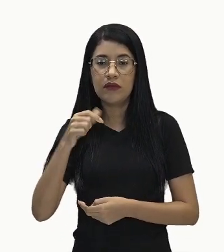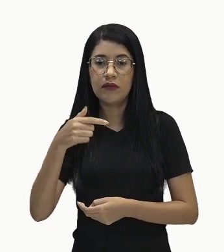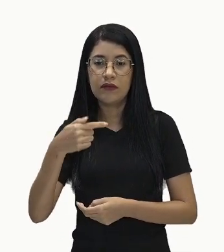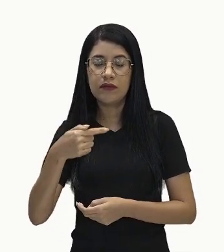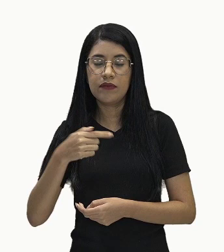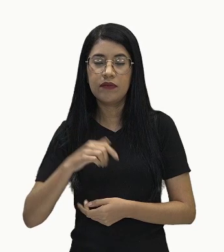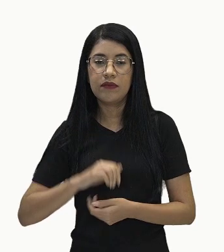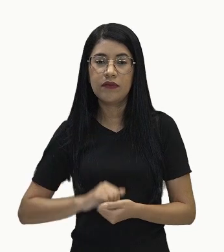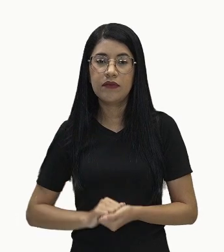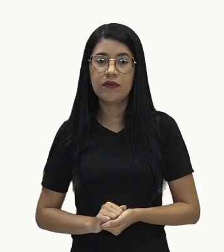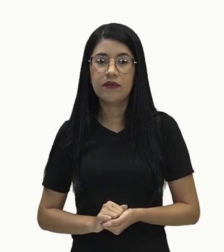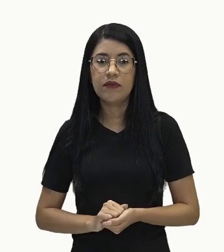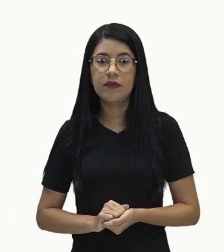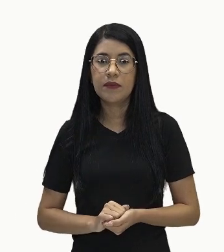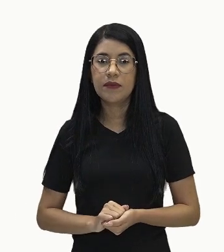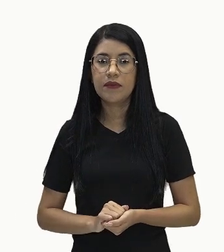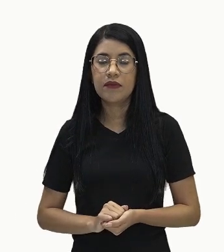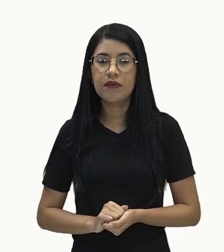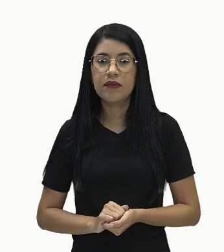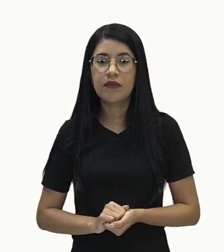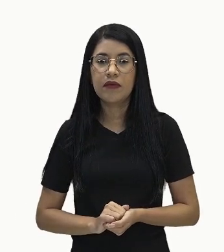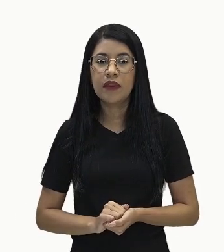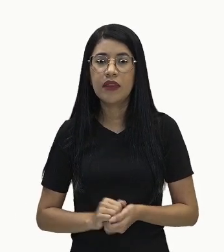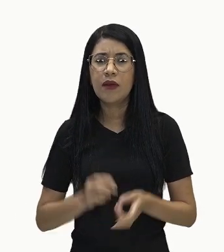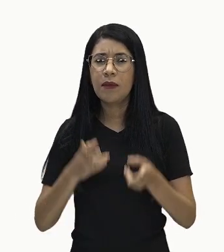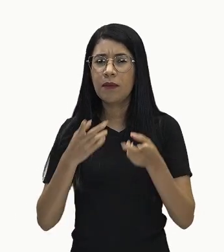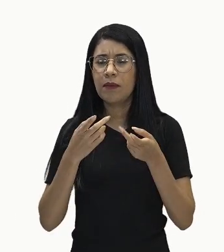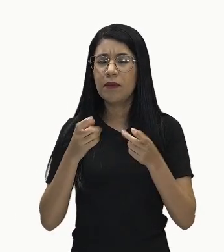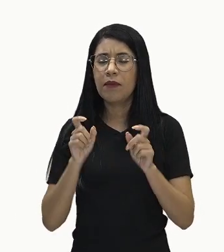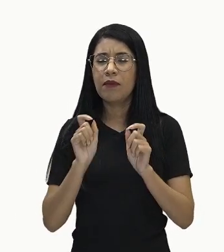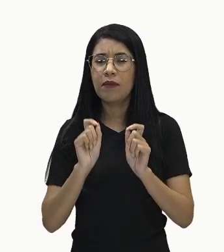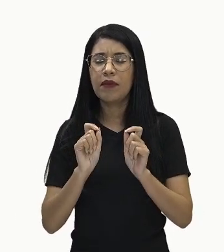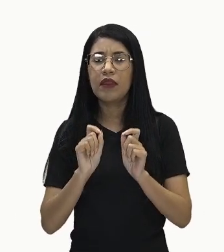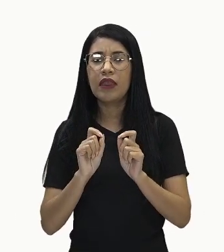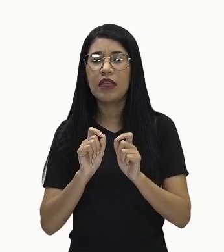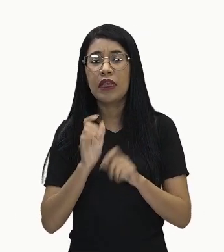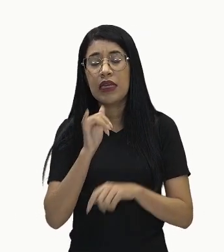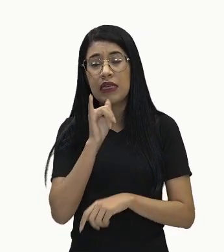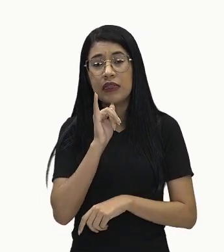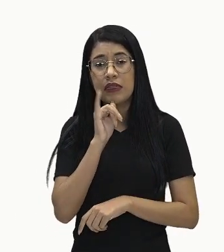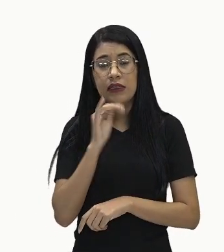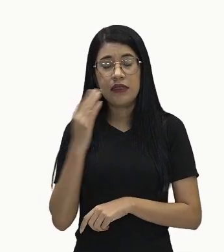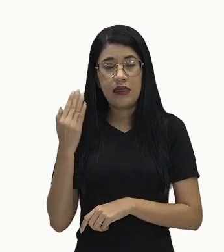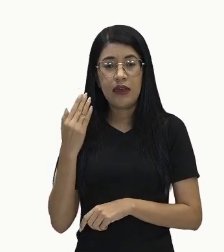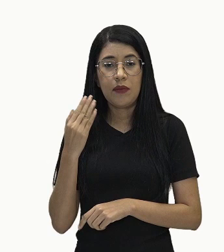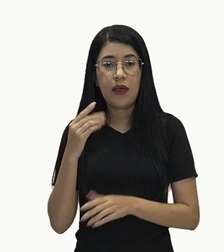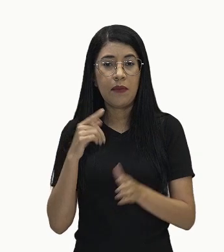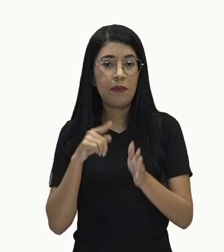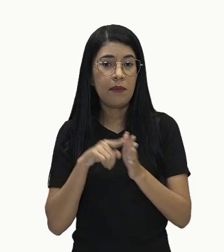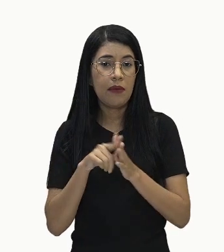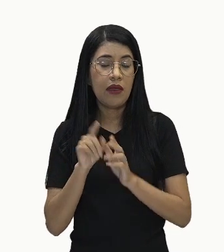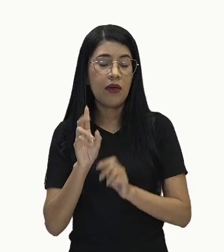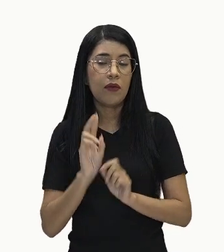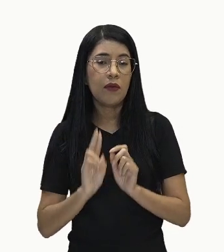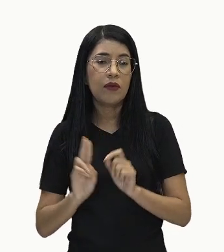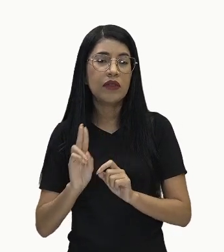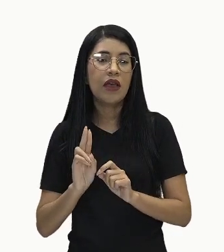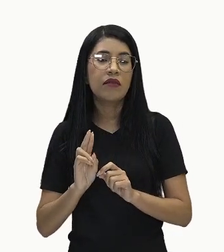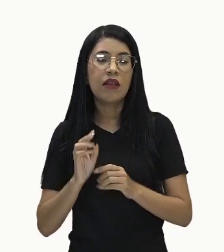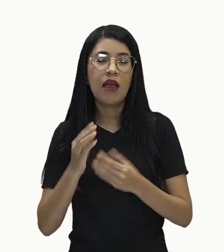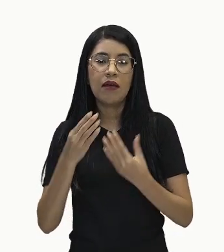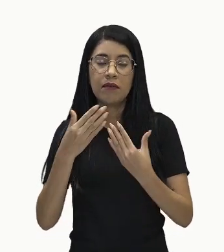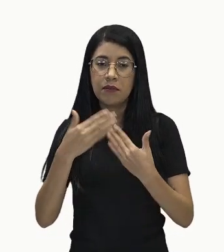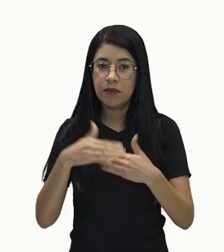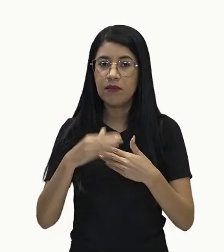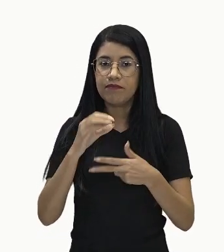0,32 e o Paulo com desvio padrão de 4,97. Vocês também